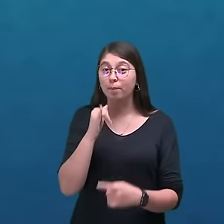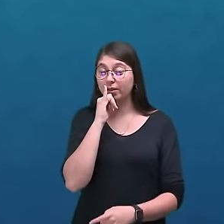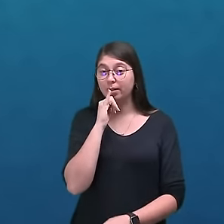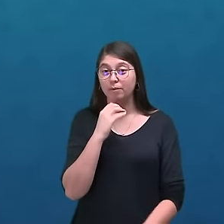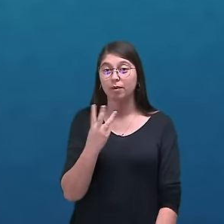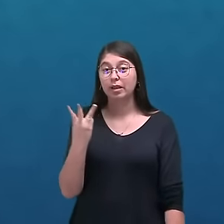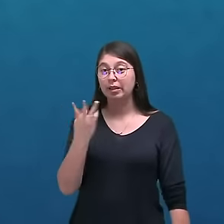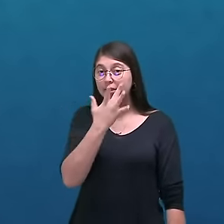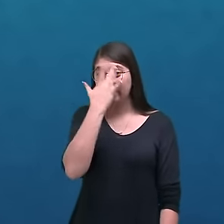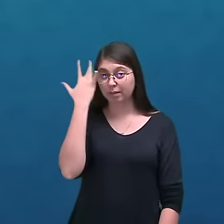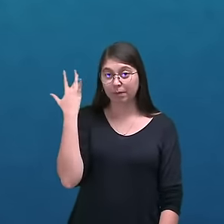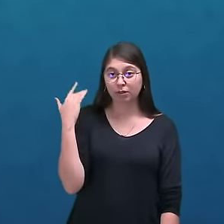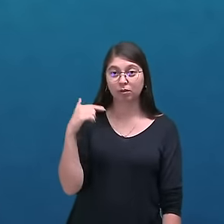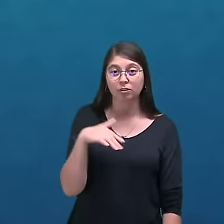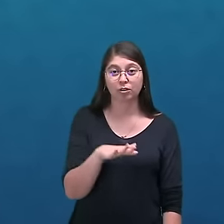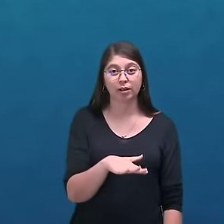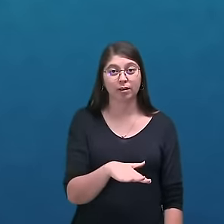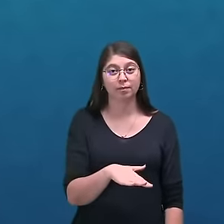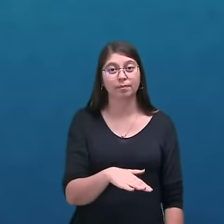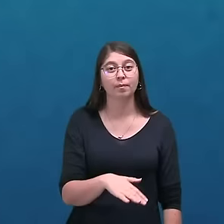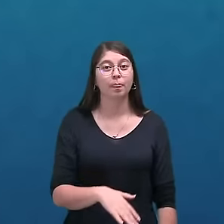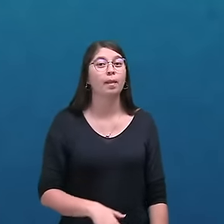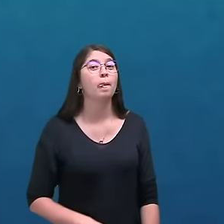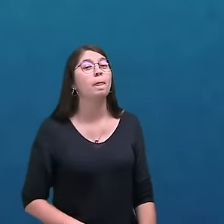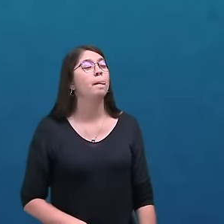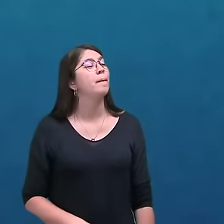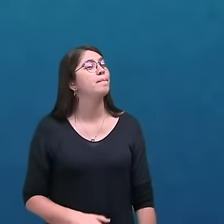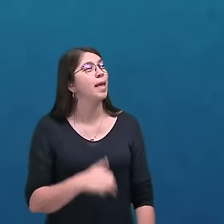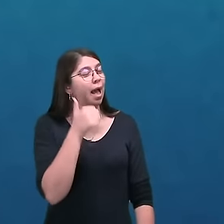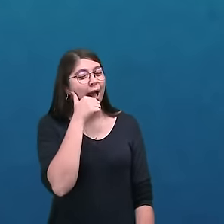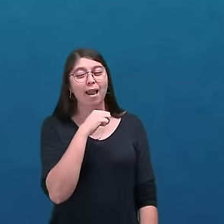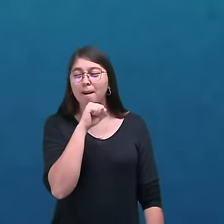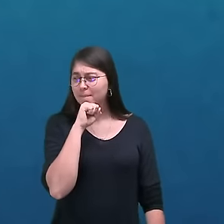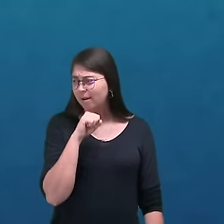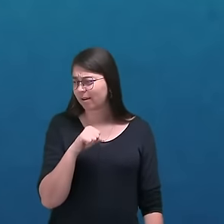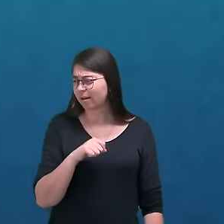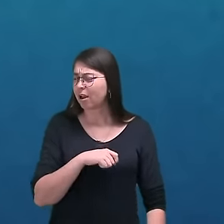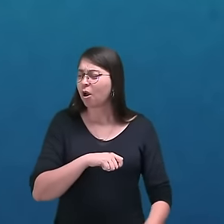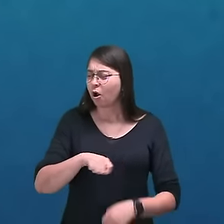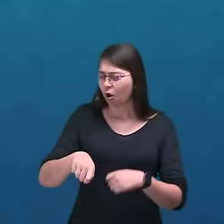pessoas, a mamãe brasileira fala: coloca água no feijão.